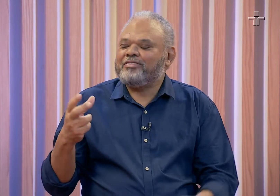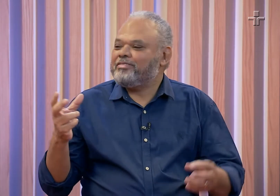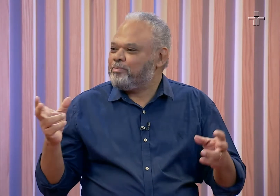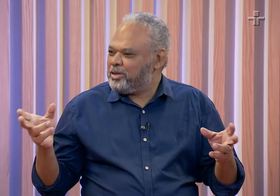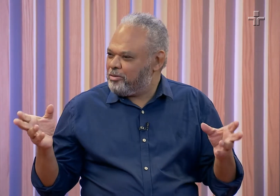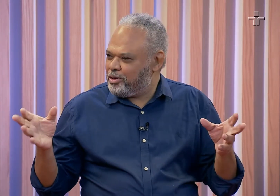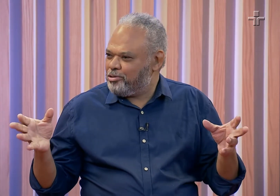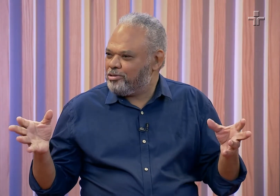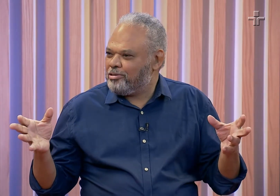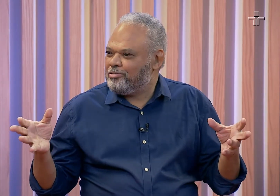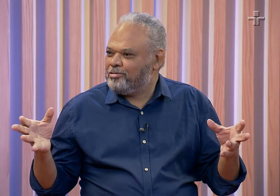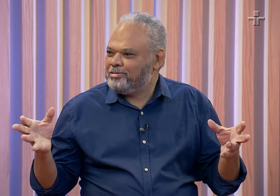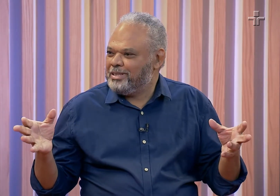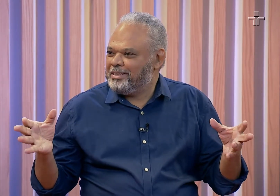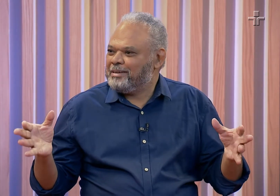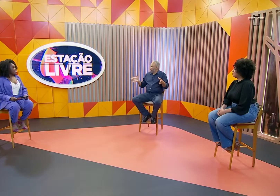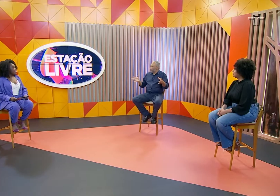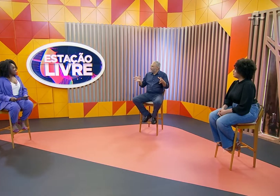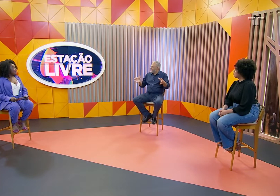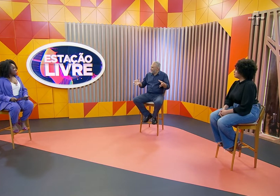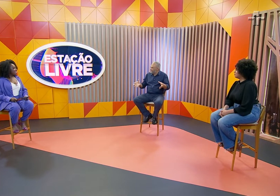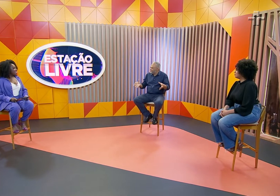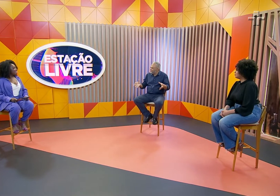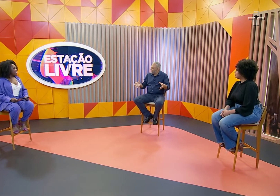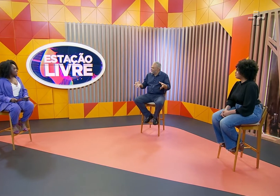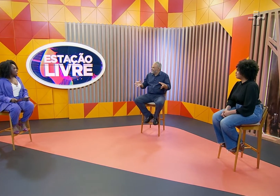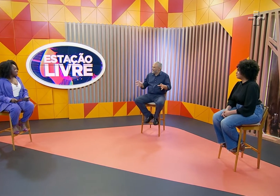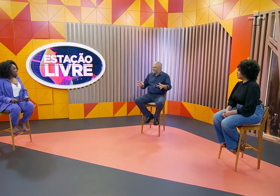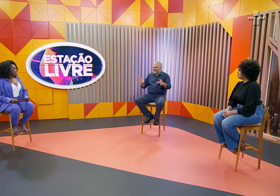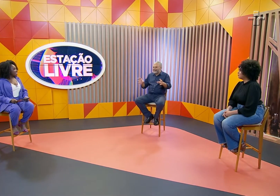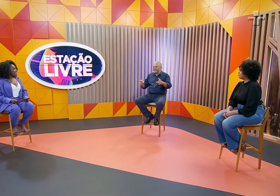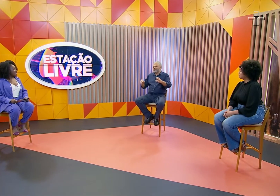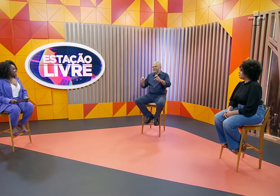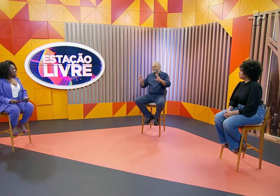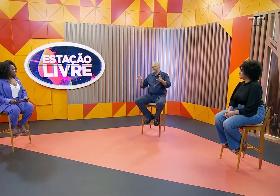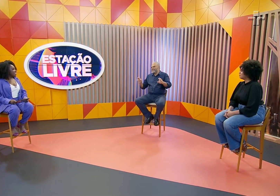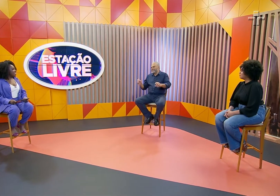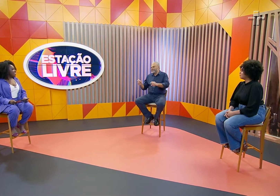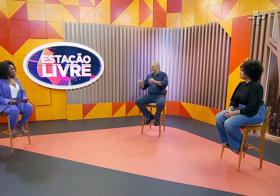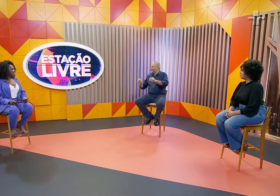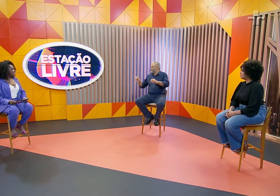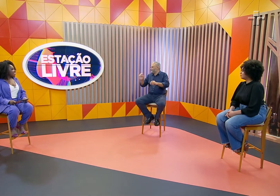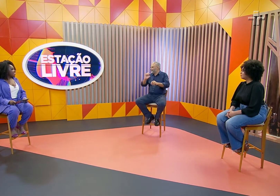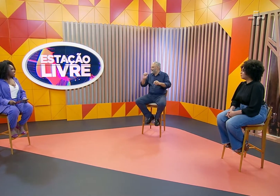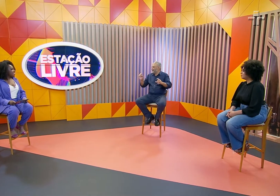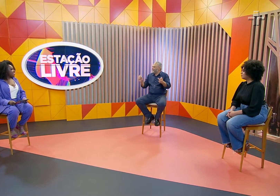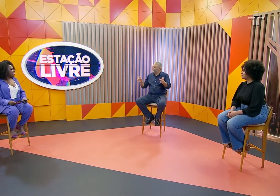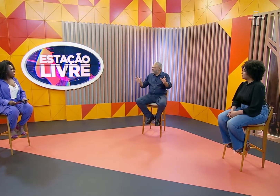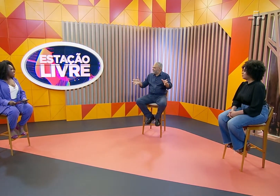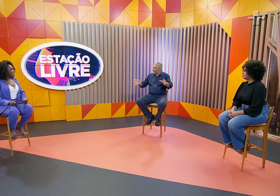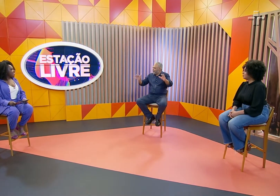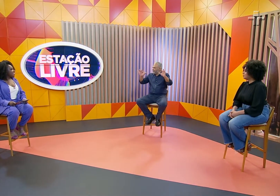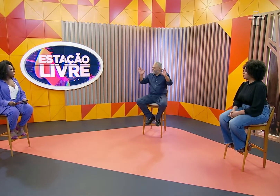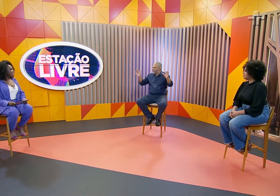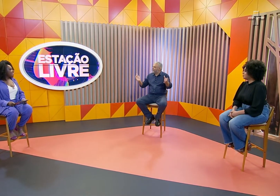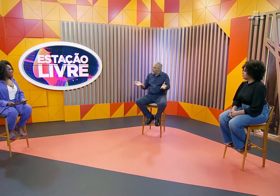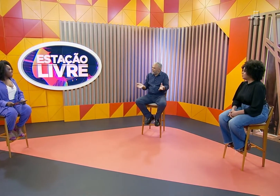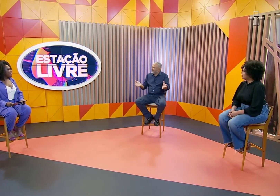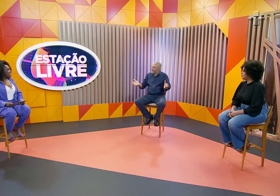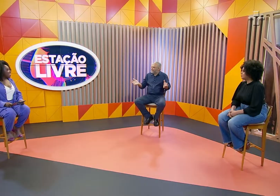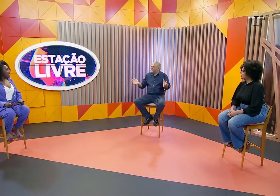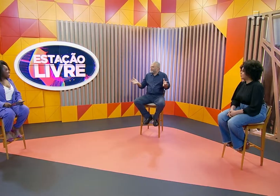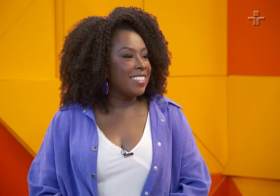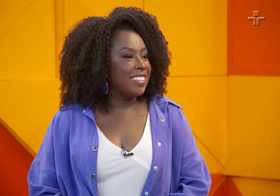porque às vezes as pessoas confundem o aparelho, né, de rádio, onde você tem o dial, aquele aparelhinho